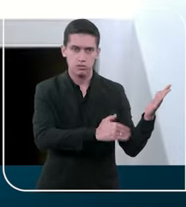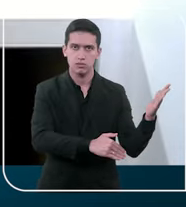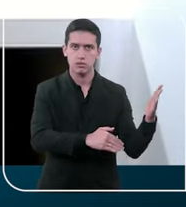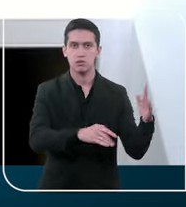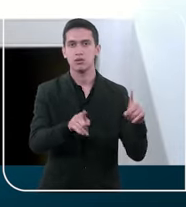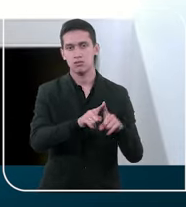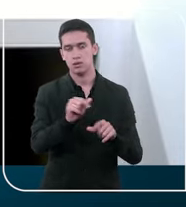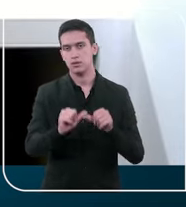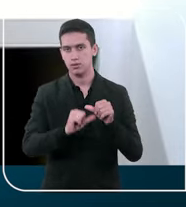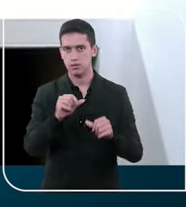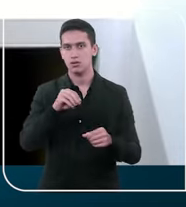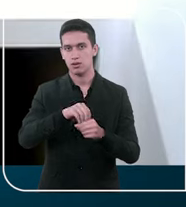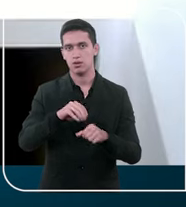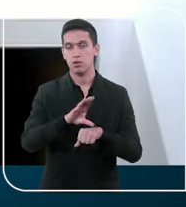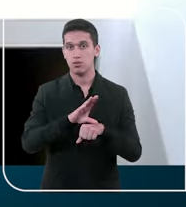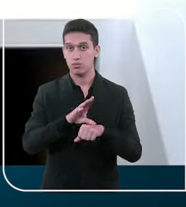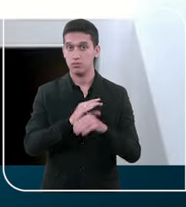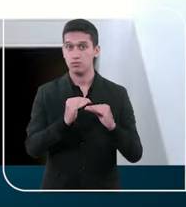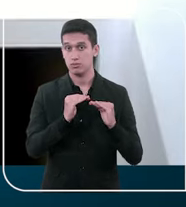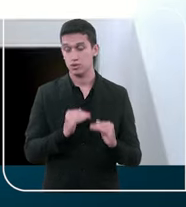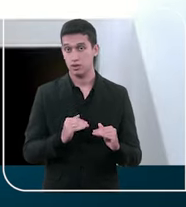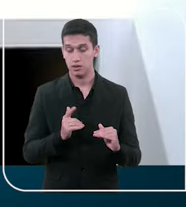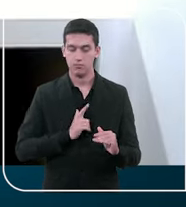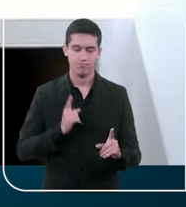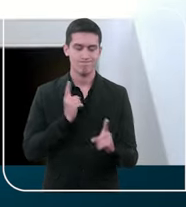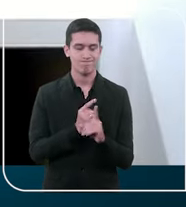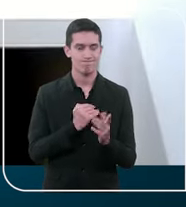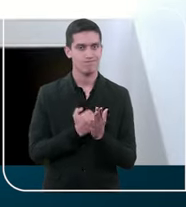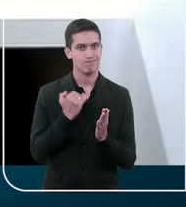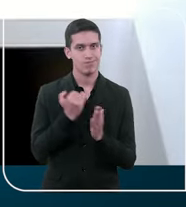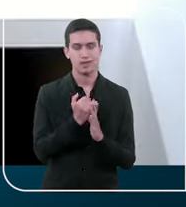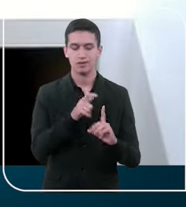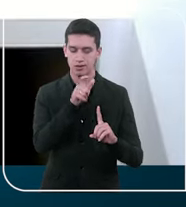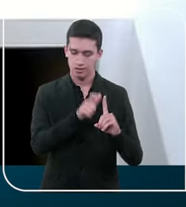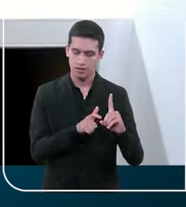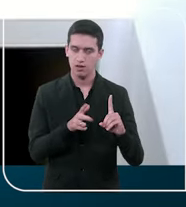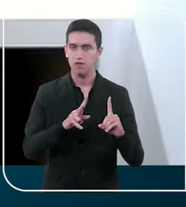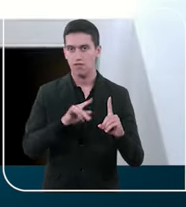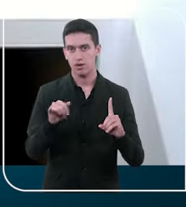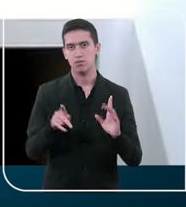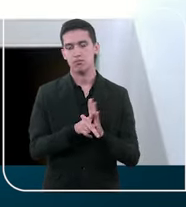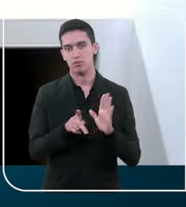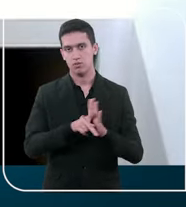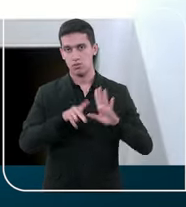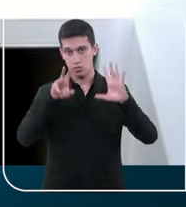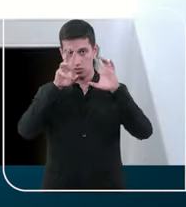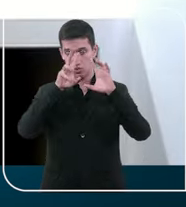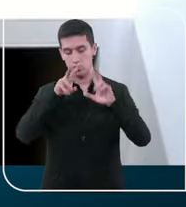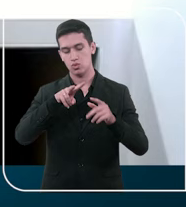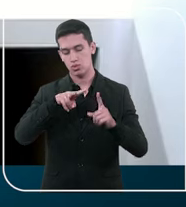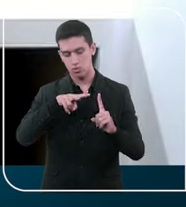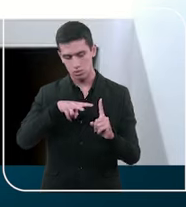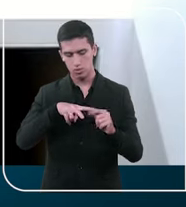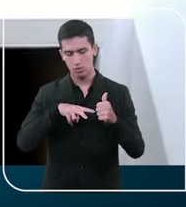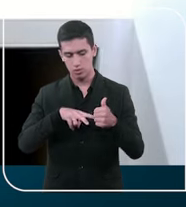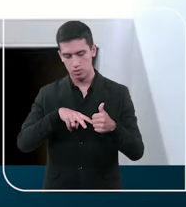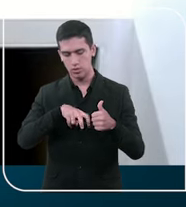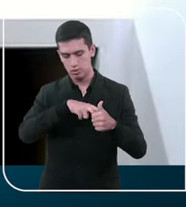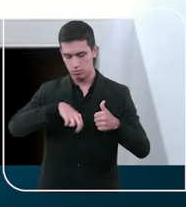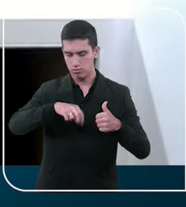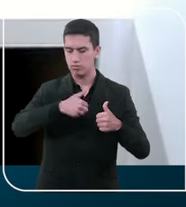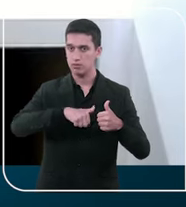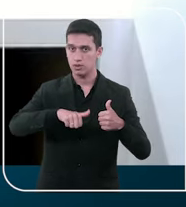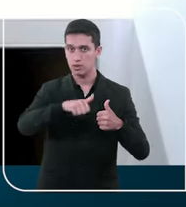sofreu uma alteração pelo legislador infraconstitucional, prevendo então, portanto, mais uma conduta que passa a ser da competência do Tribunal do Júri. Então,